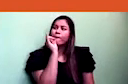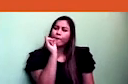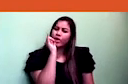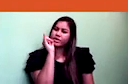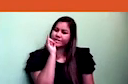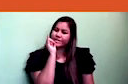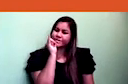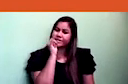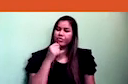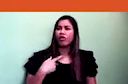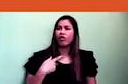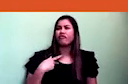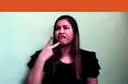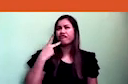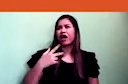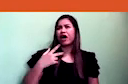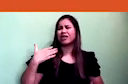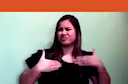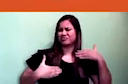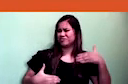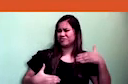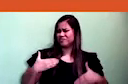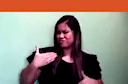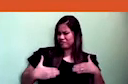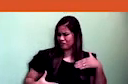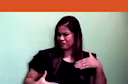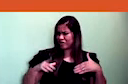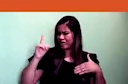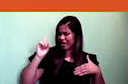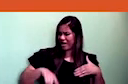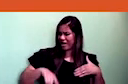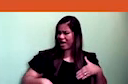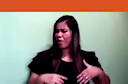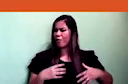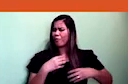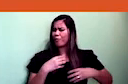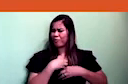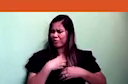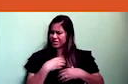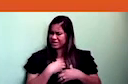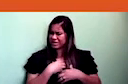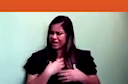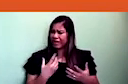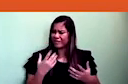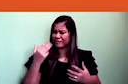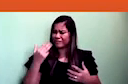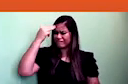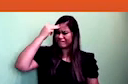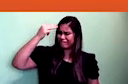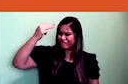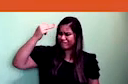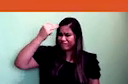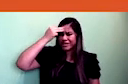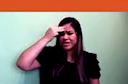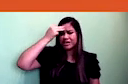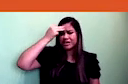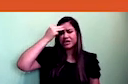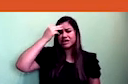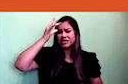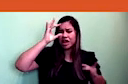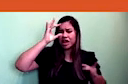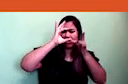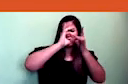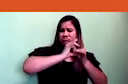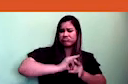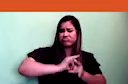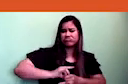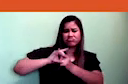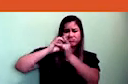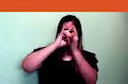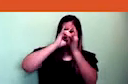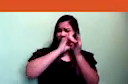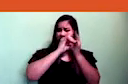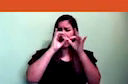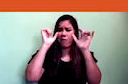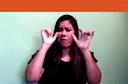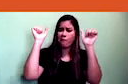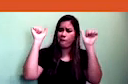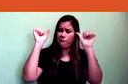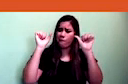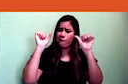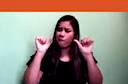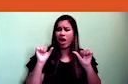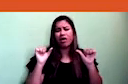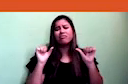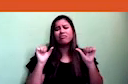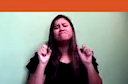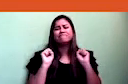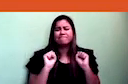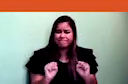nosso mental, consequentemente o nosso emocional, e inevitavelmente vai afetar o nosso conjunto, que é o nosso próprio corpo. A